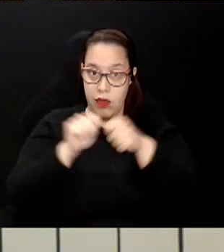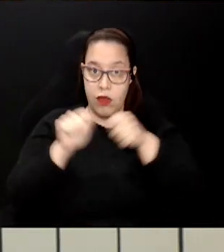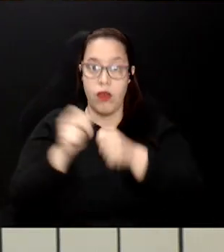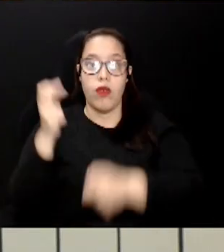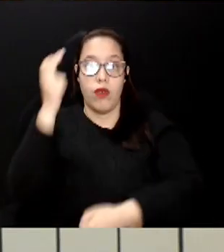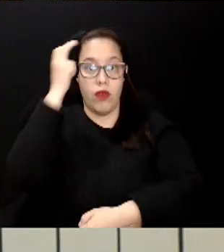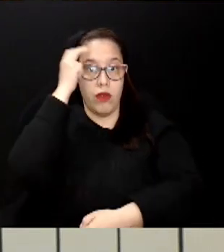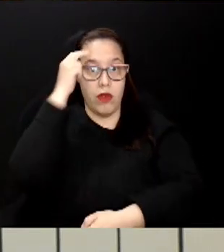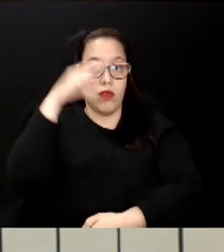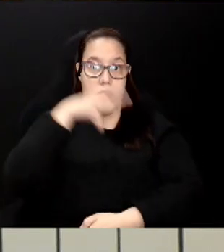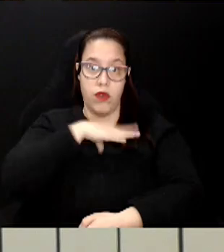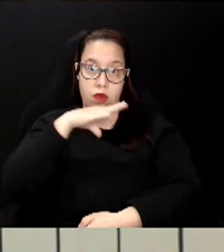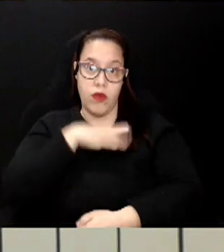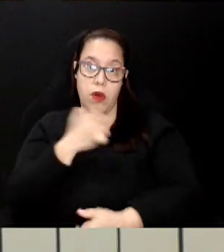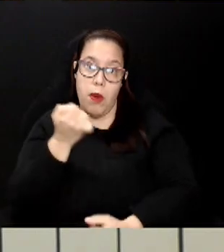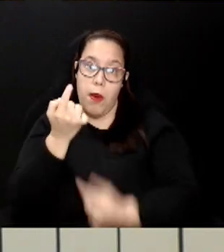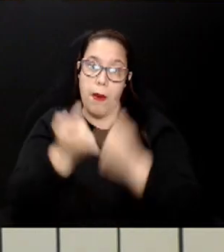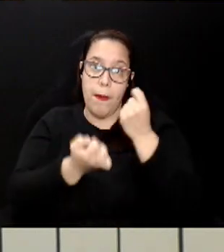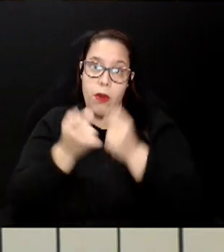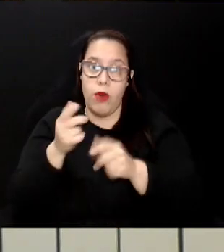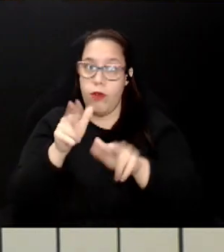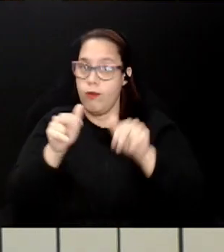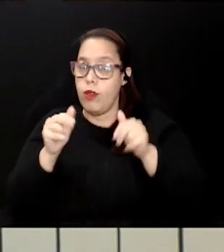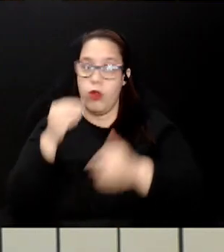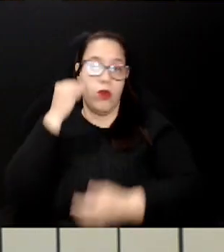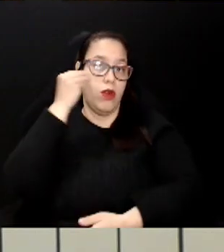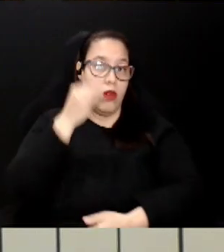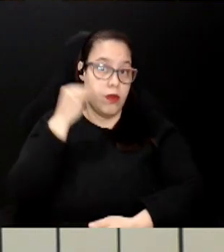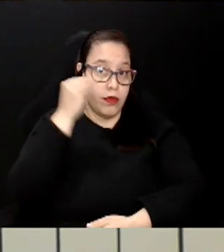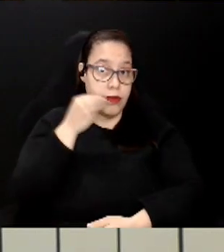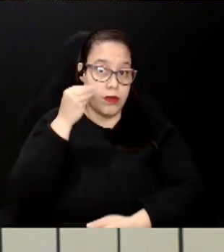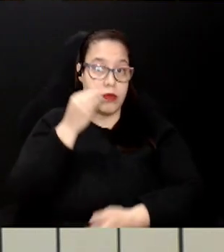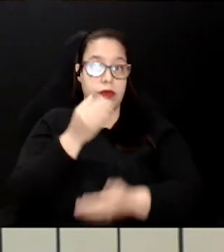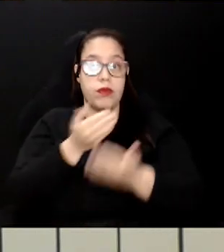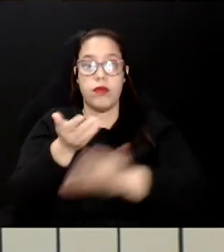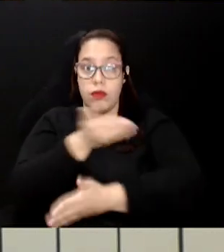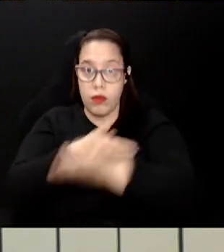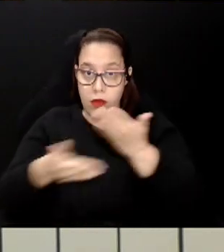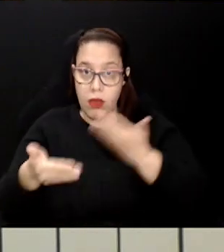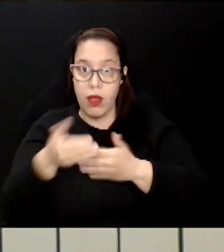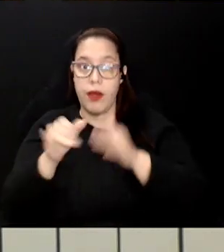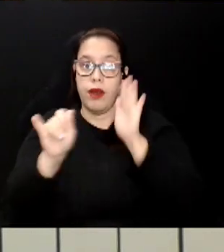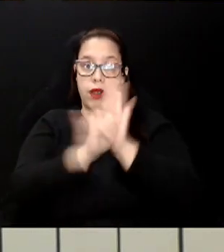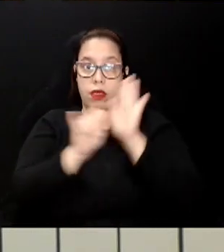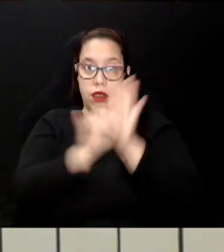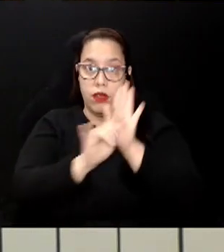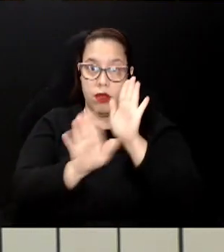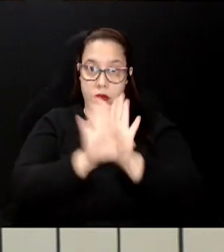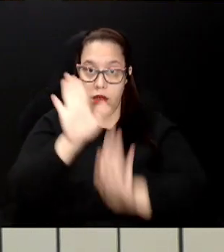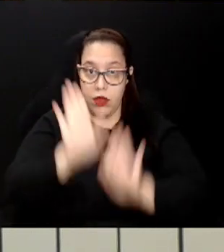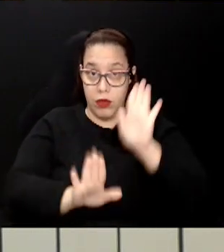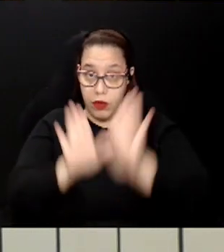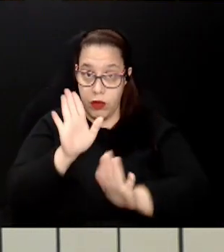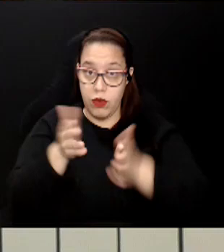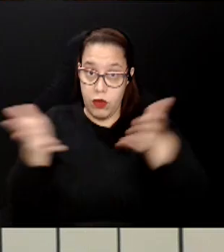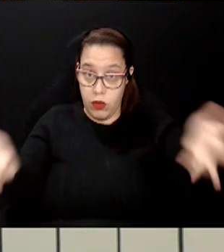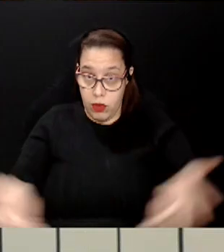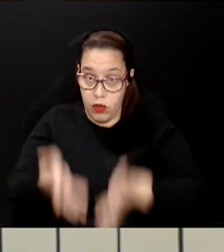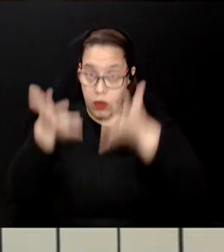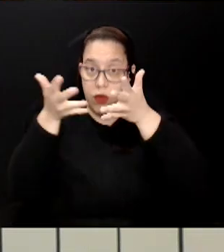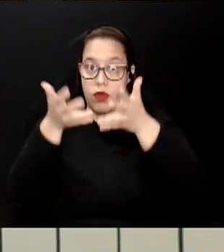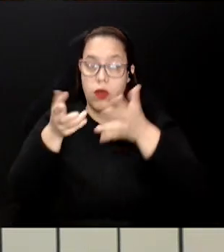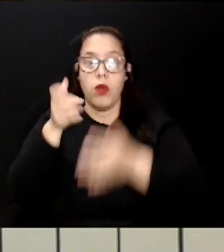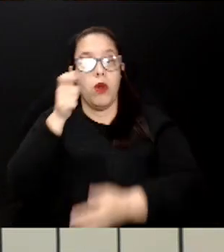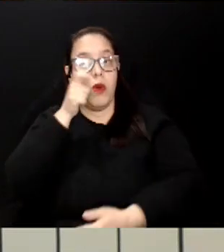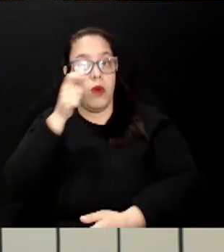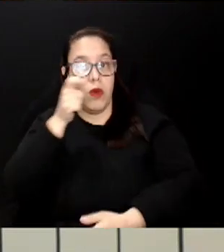com pouca ou nenhuma experiência. A participação de editais públicos de fomento. Os interessados podem